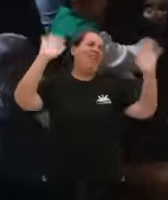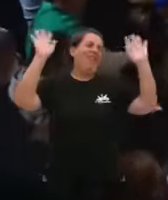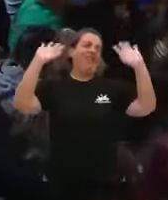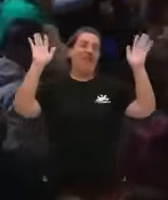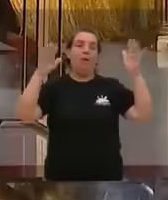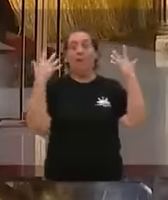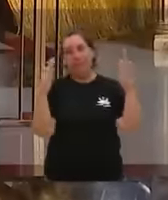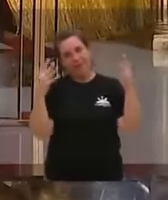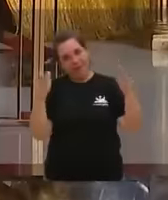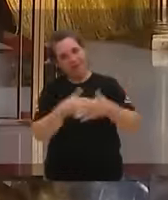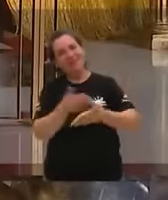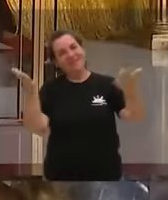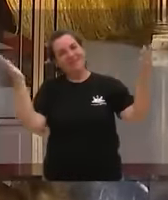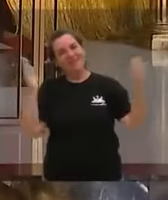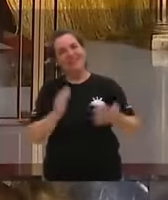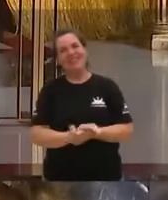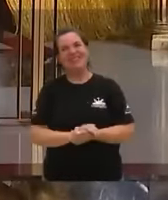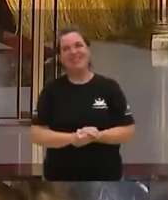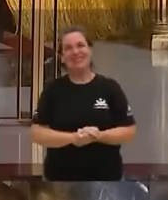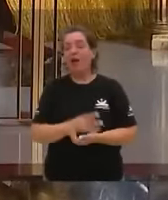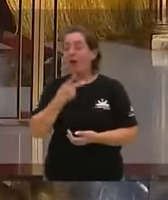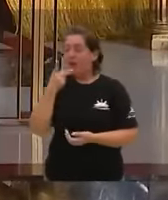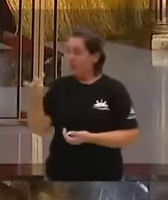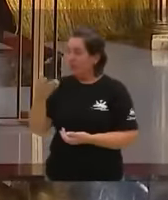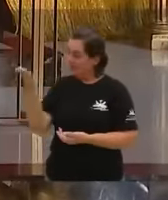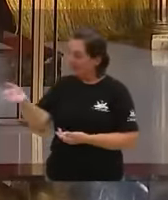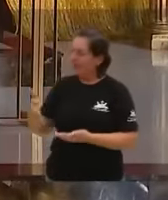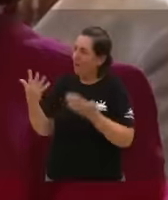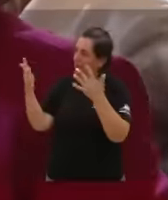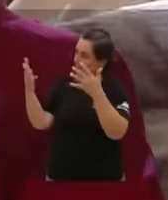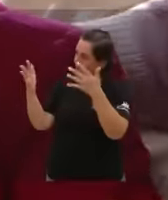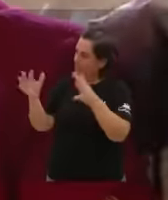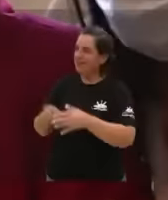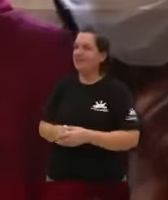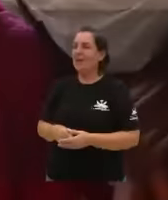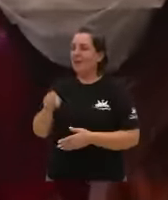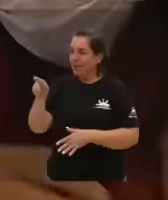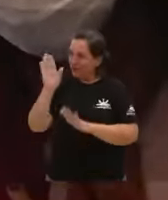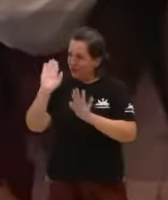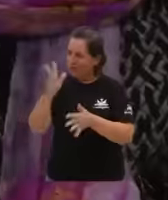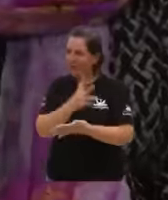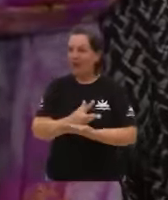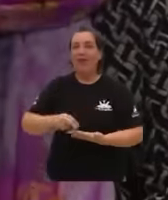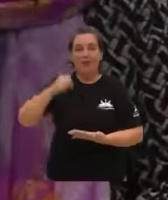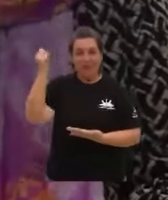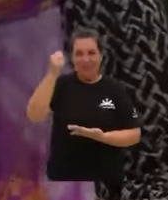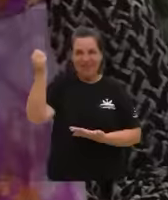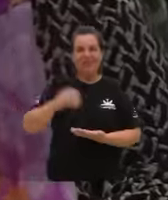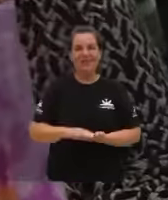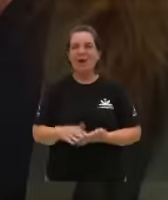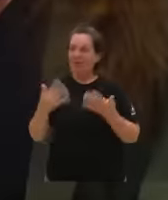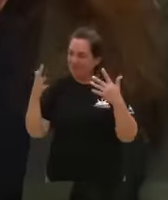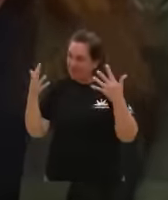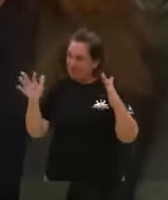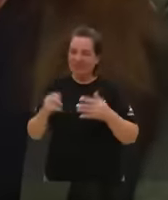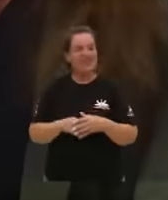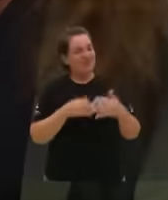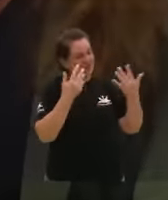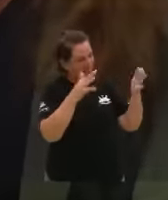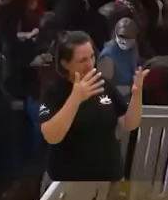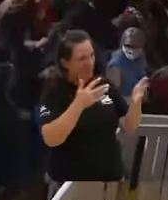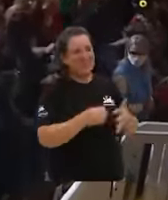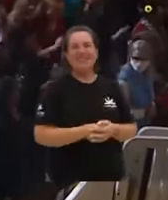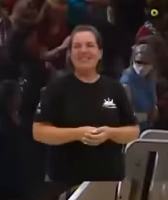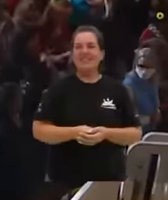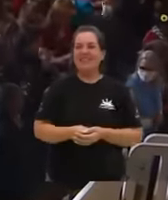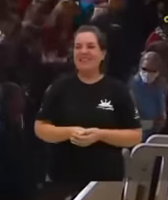Então, parabéns. Diga para quem está do teu lado, parabéns, você já é um vencedor. Ah, meu